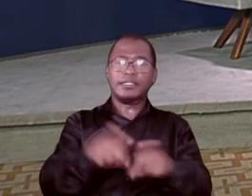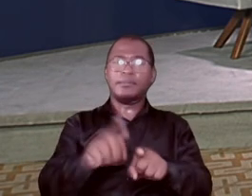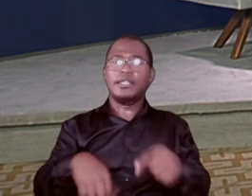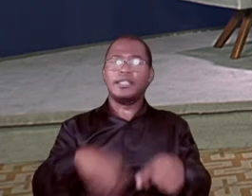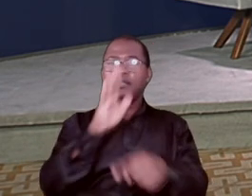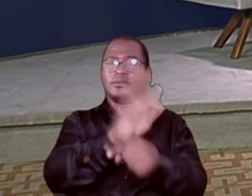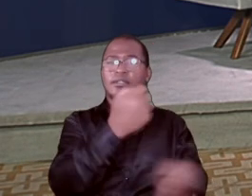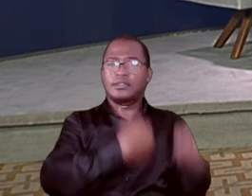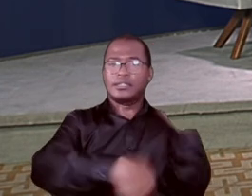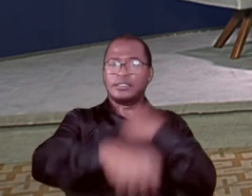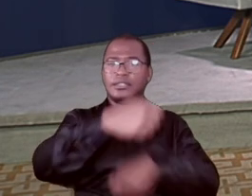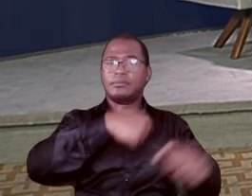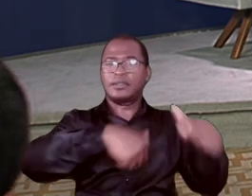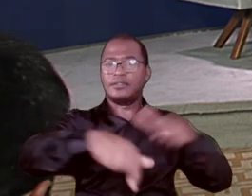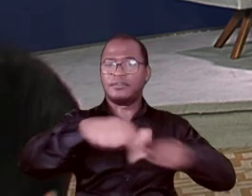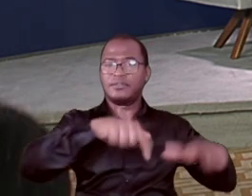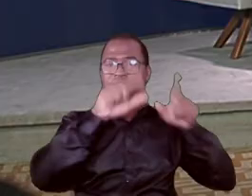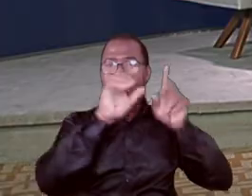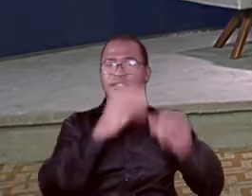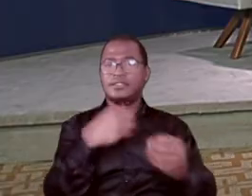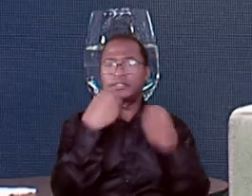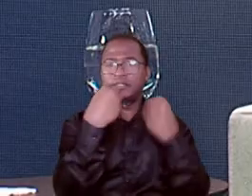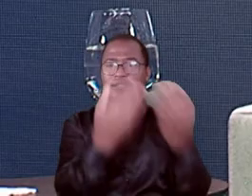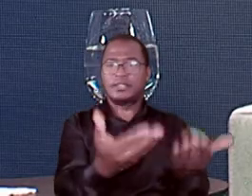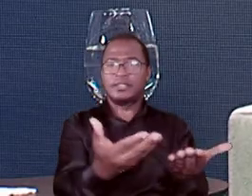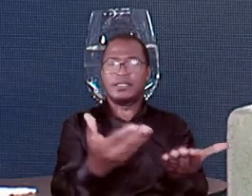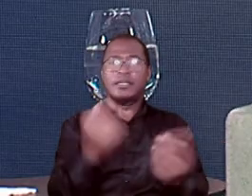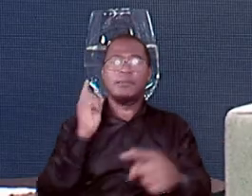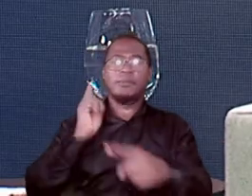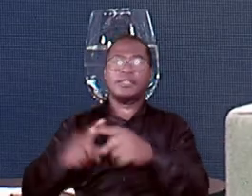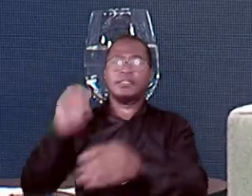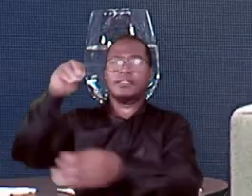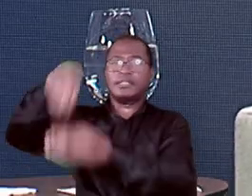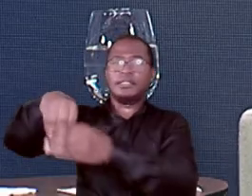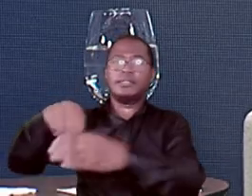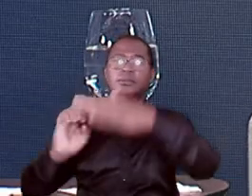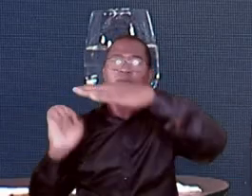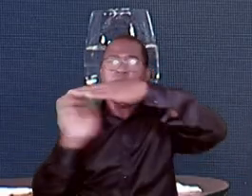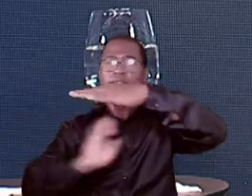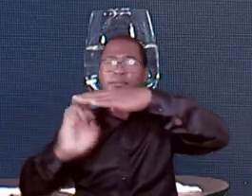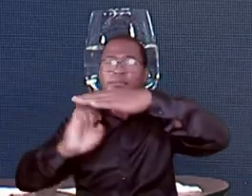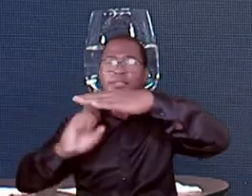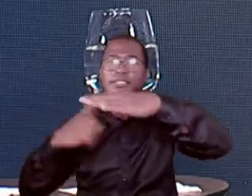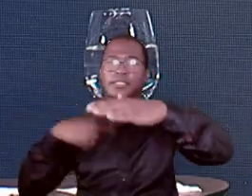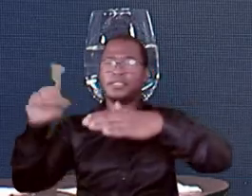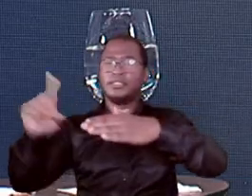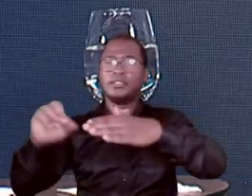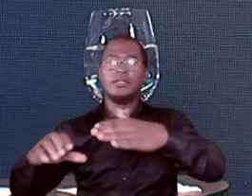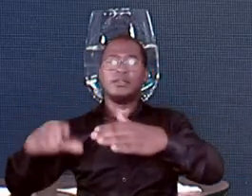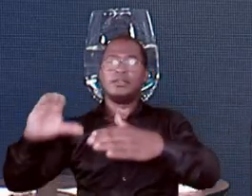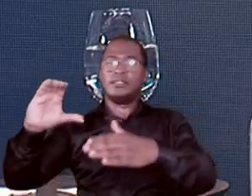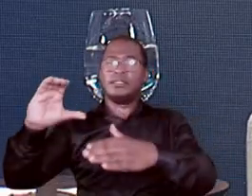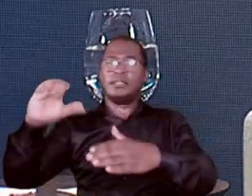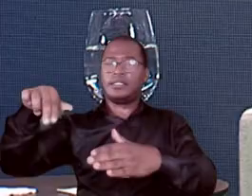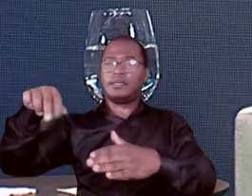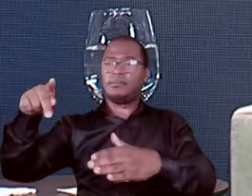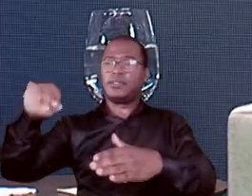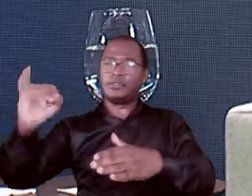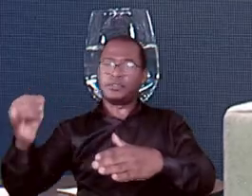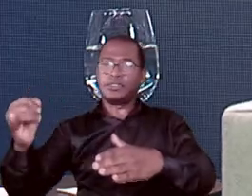existe uma um ecossistema de colaboradores e terceiros e parceiros que podem usufruir também de serviços financeiros